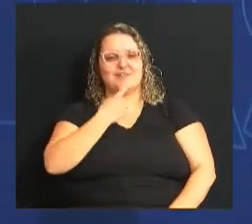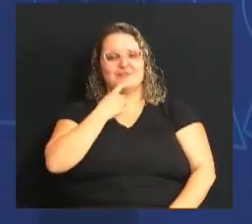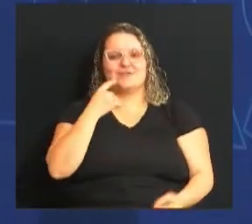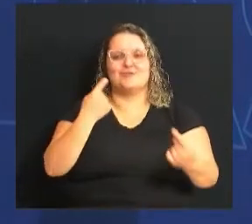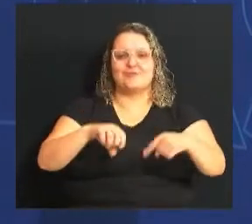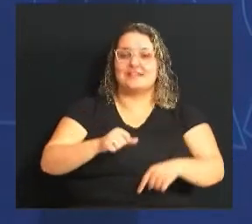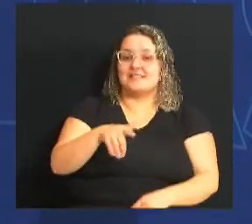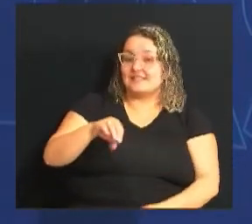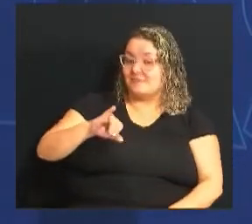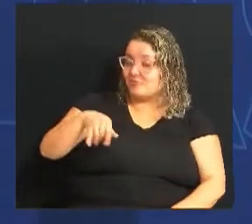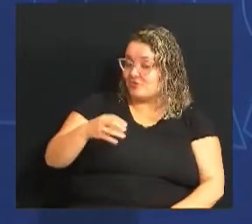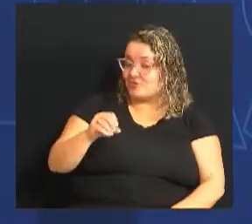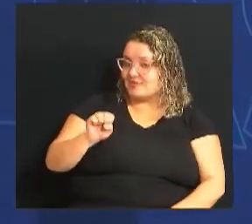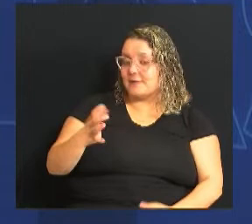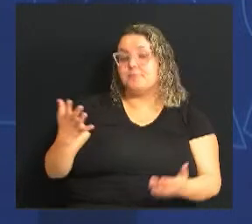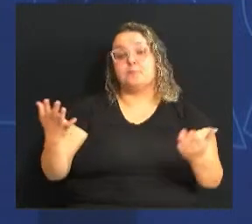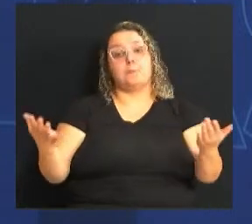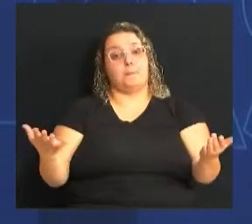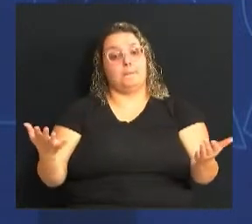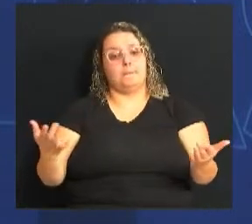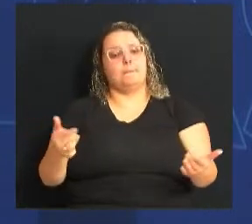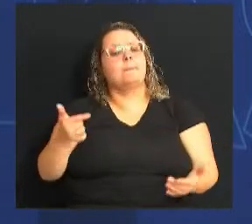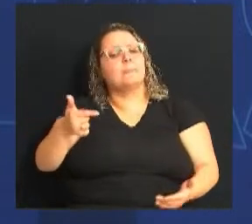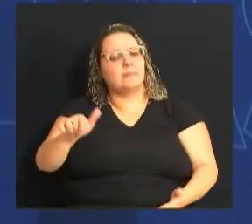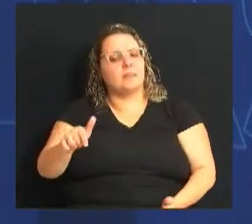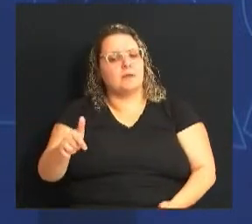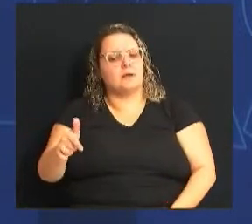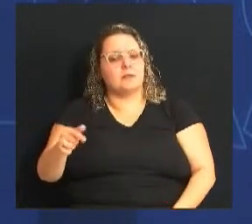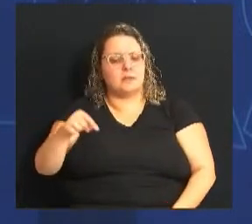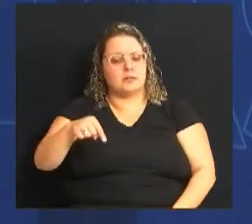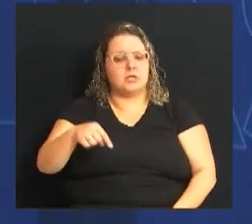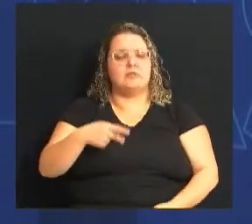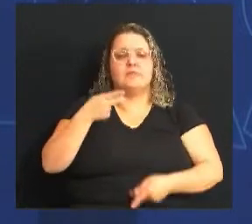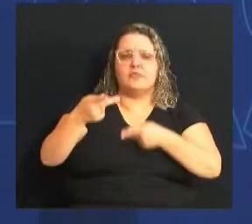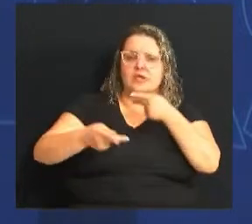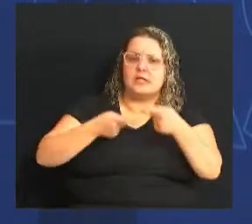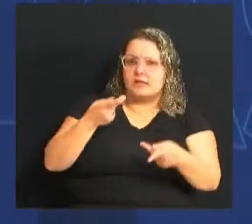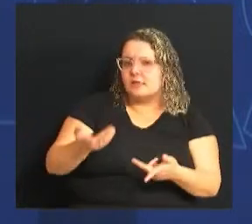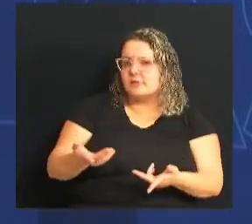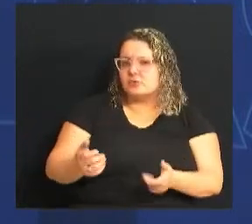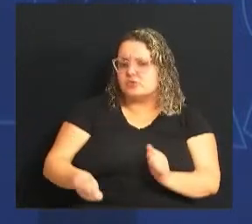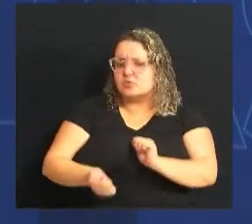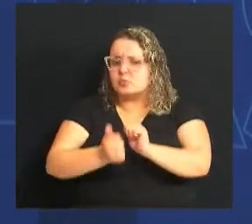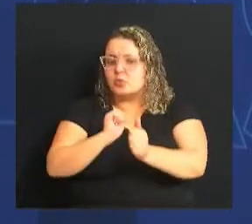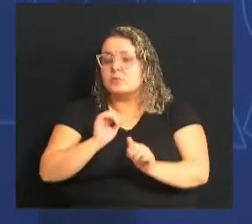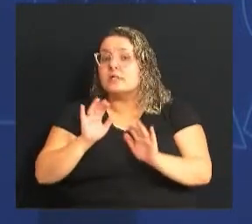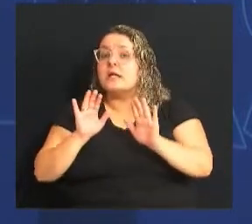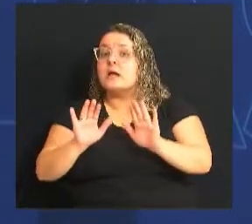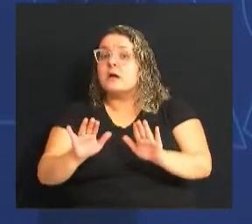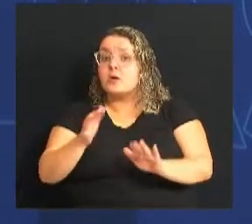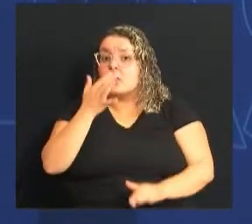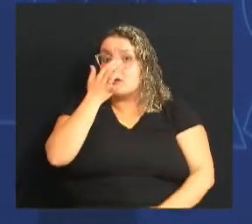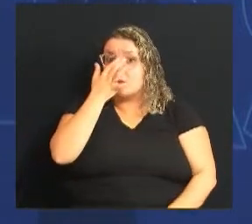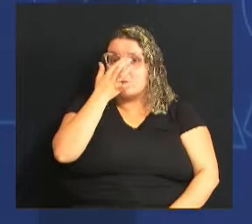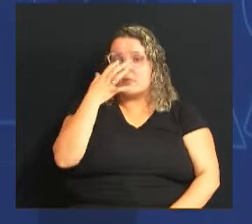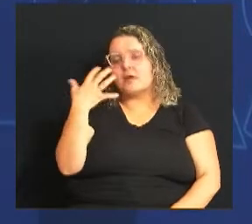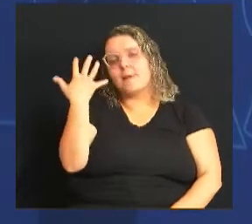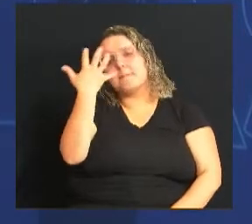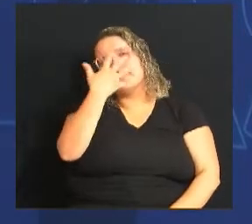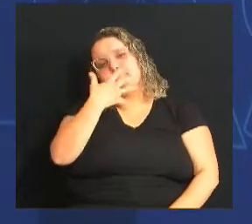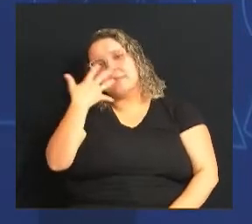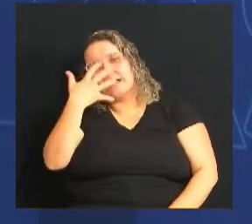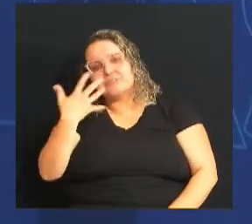José. Bom, e a gente segue aqui falando sobre esporte, mas agora para aqueles apaixonados